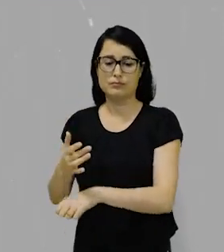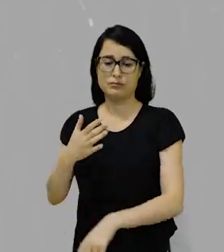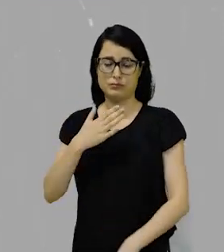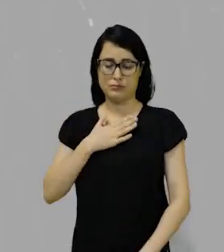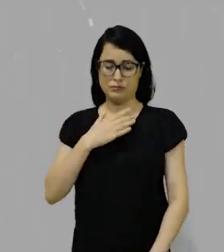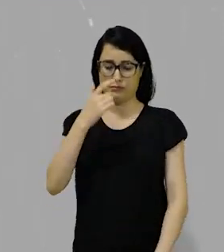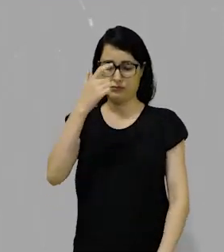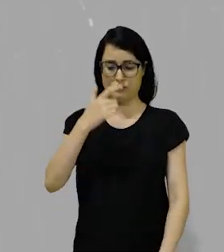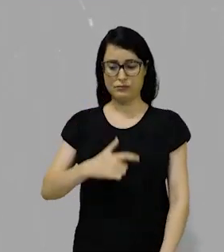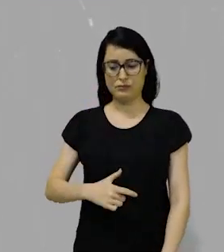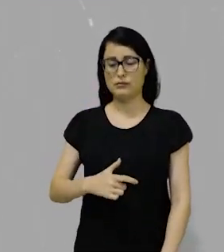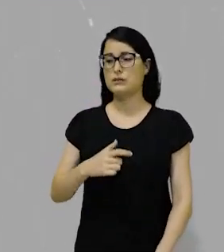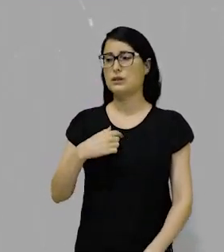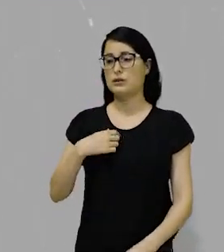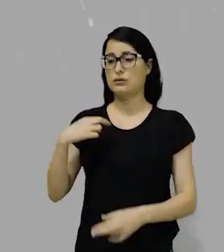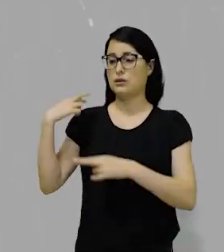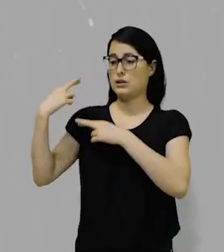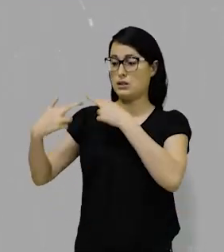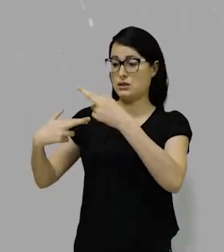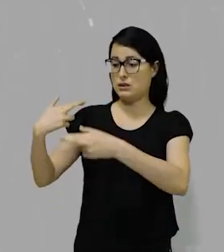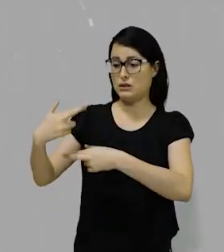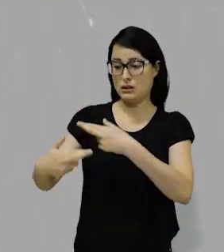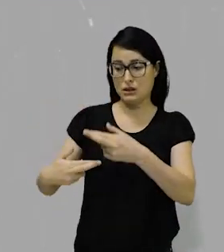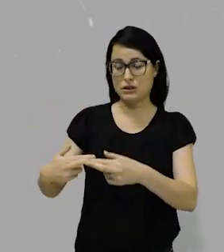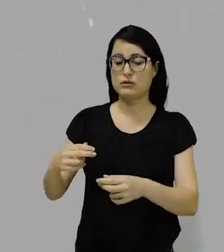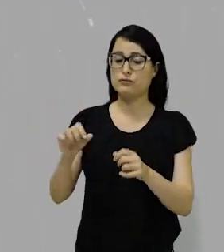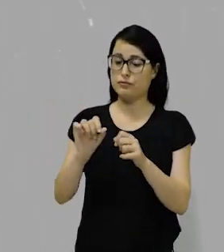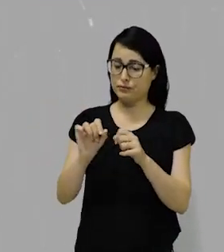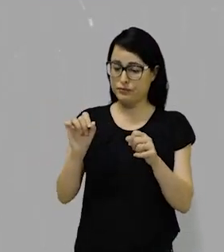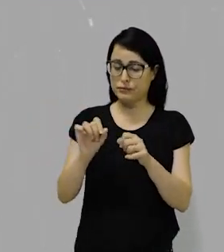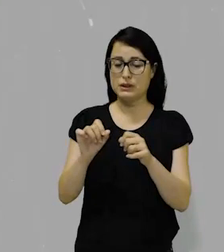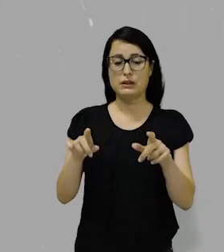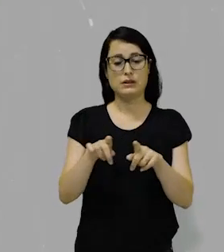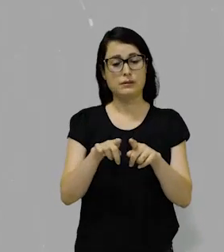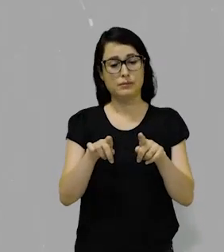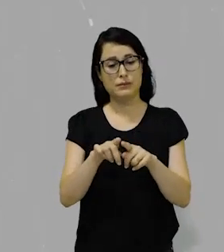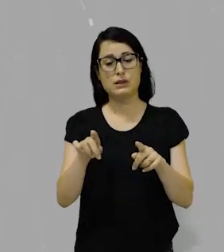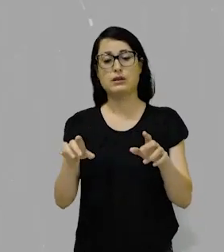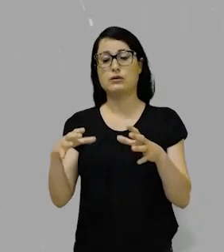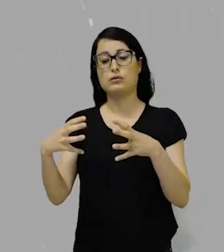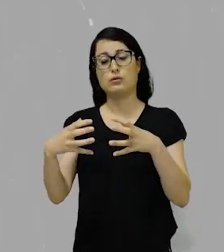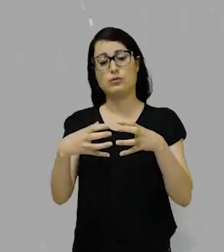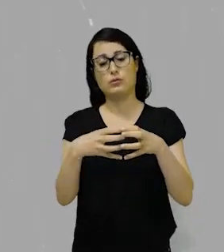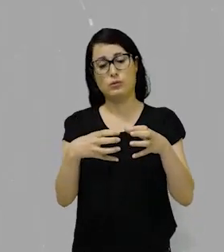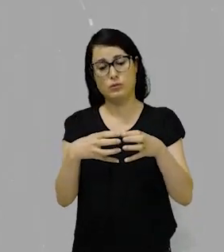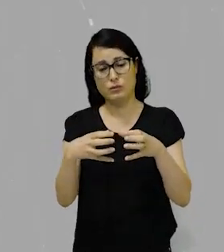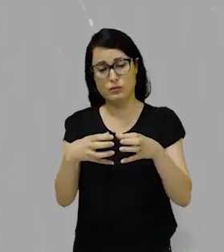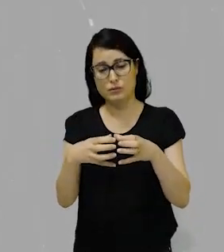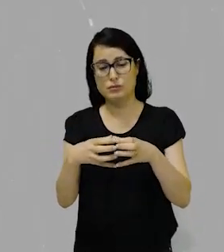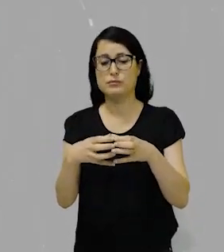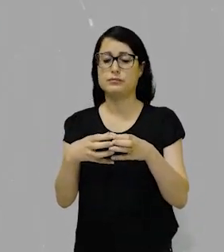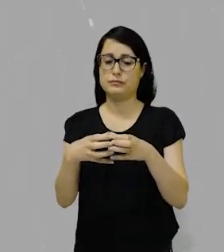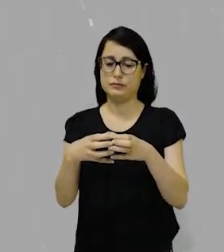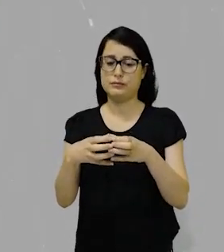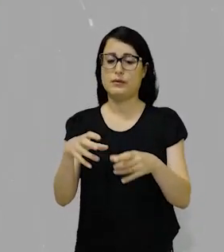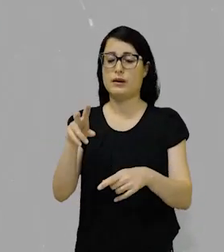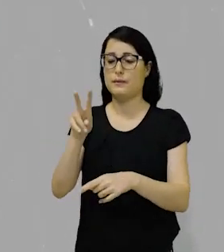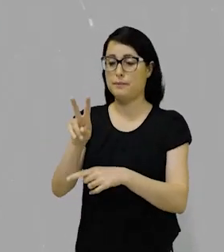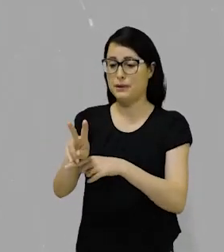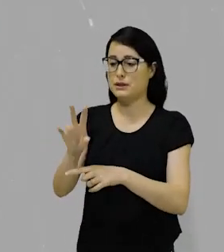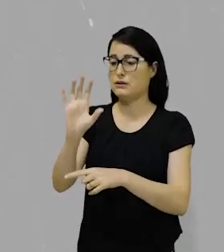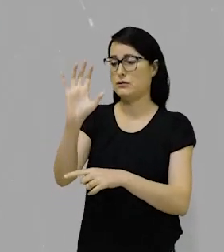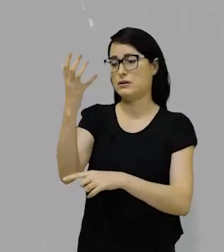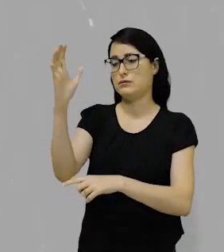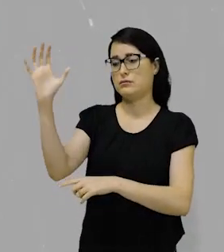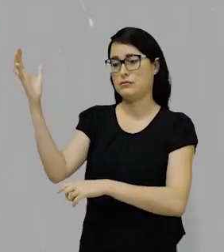exemplo, fazendo reciclagem, ou coletiva, né, que produzem como resultados uma preservação dos recursos